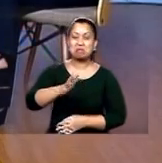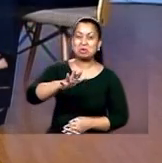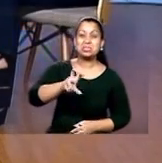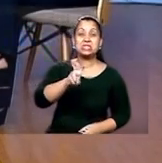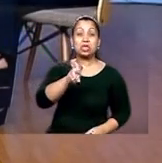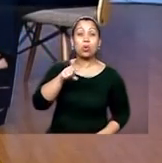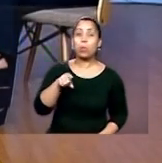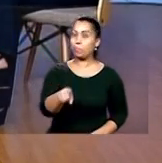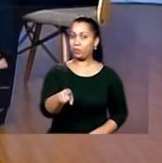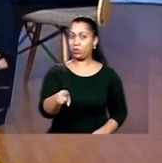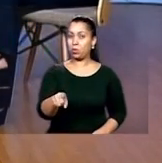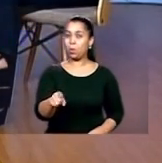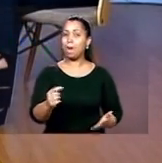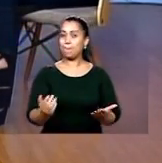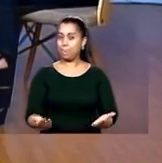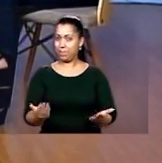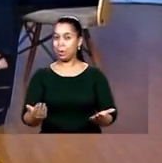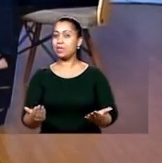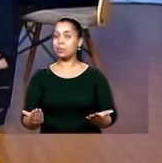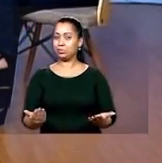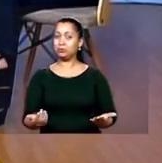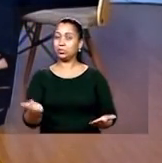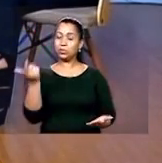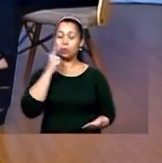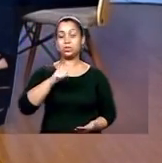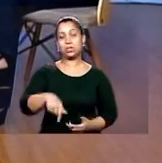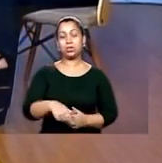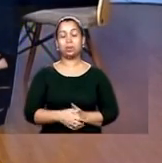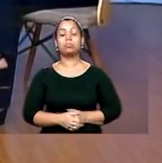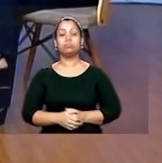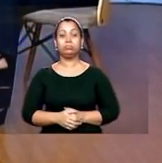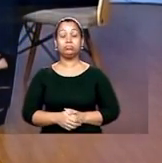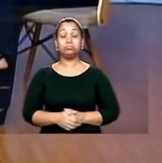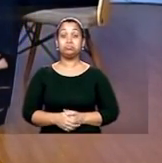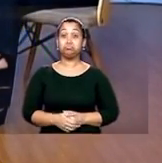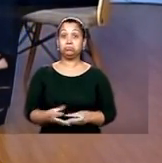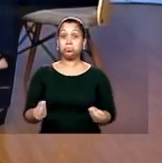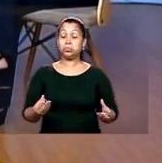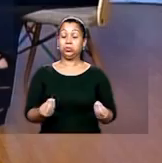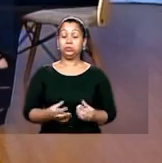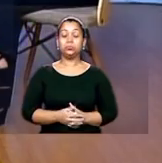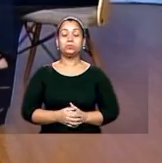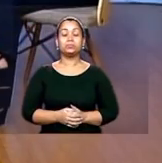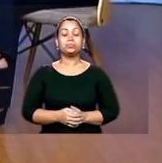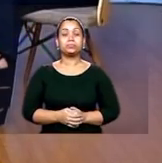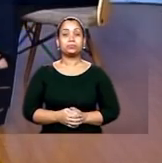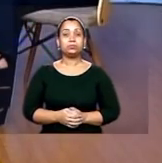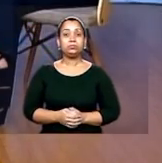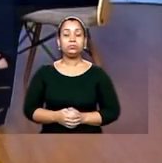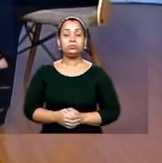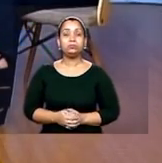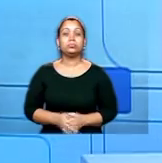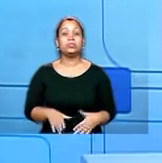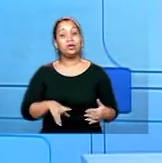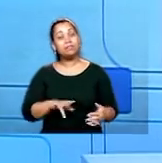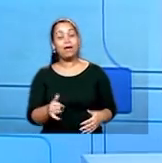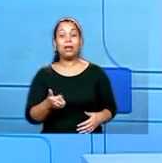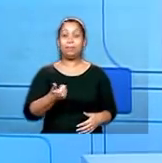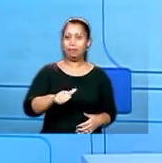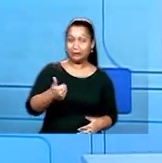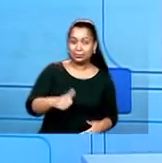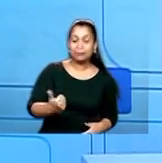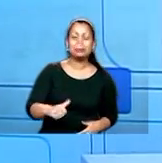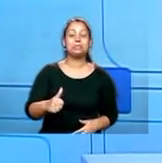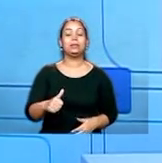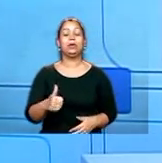de 5.000 que chega da seleção, né? Diário? Isso. Nossa, é bastante coisa. Diariamente. Aí passa pela seleção, a